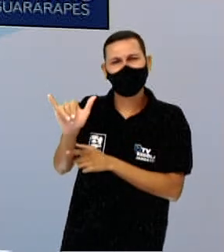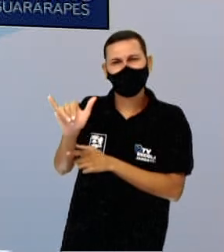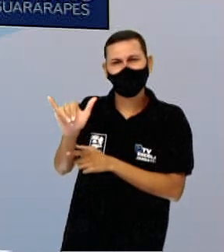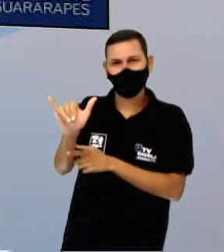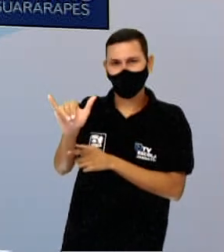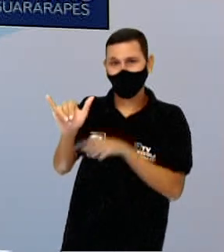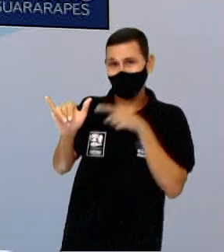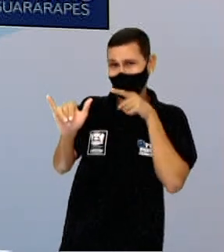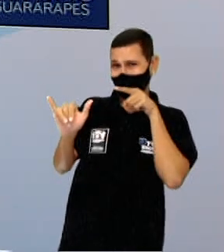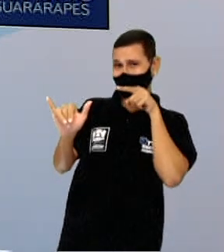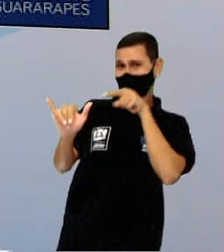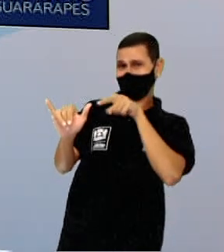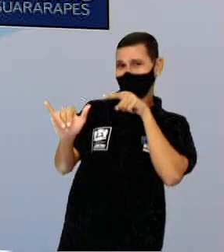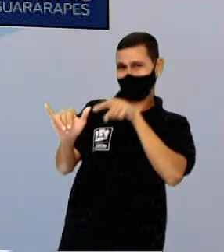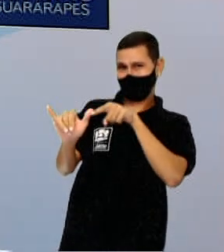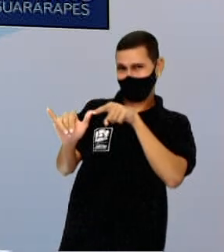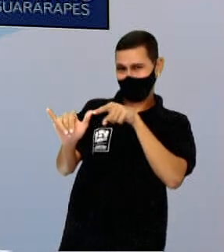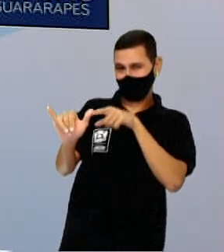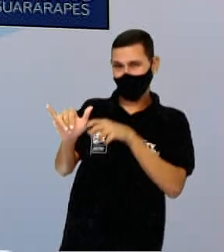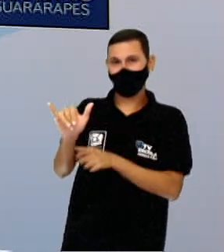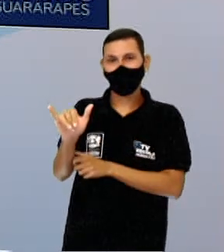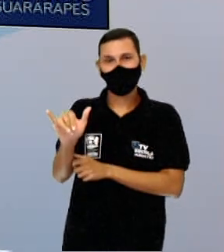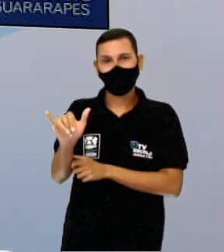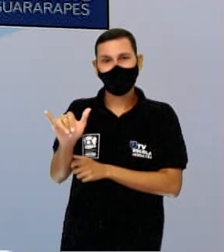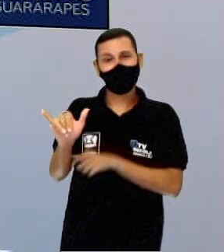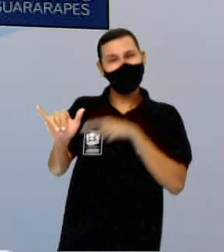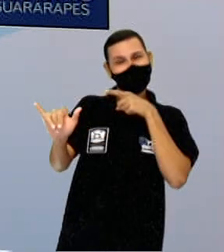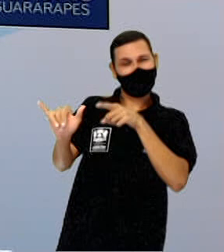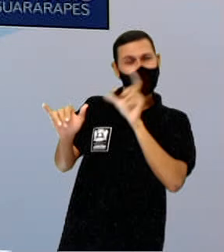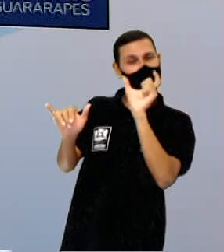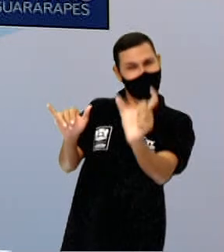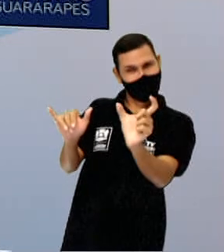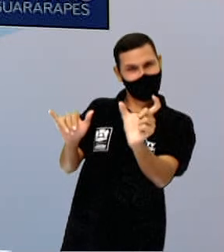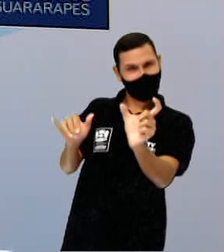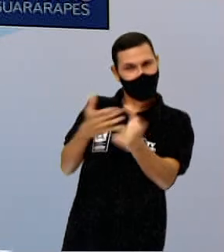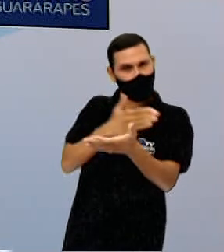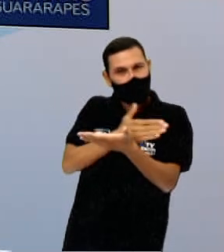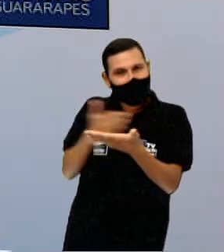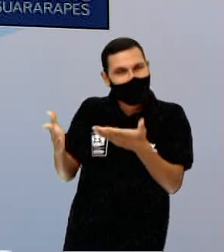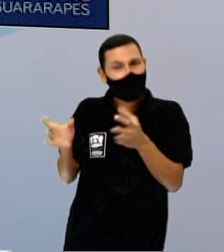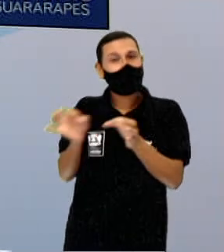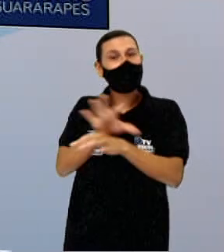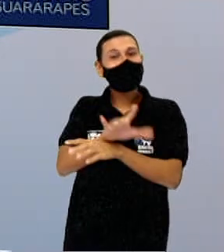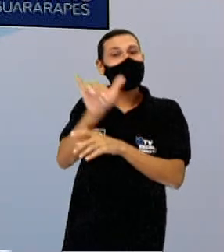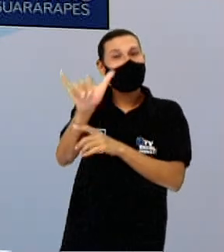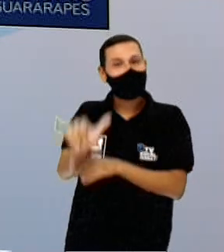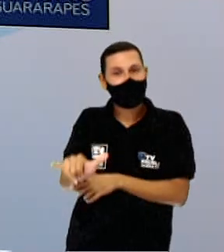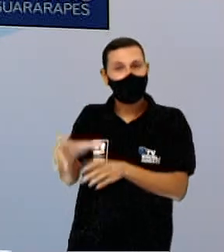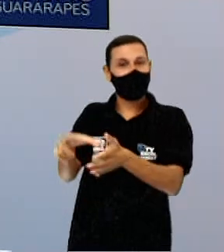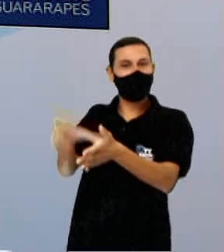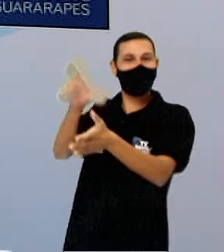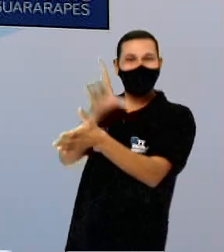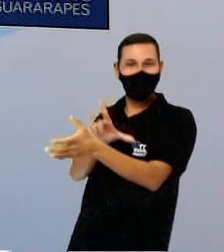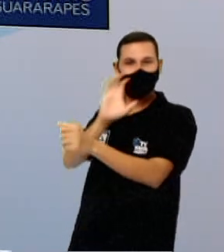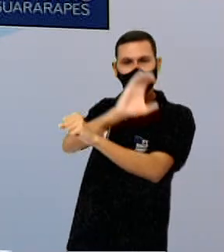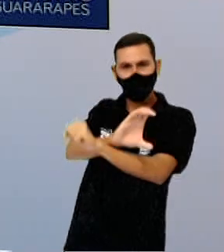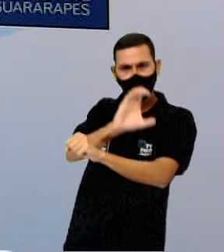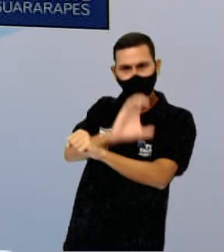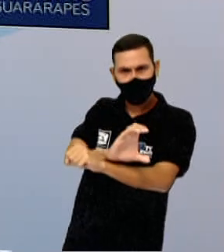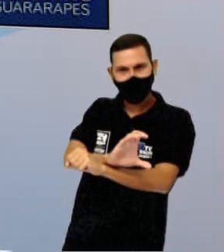eu vou colocar no passado, o que aconteceu? Eu dobrei a última consoante. Ficou 2 Bs. Tá